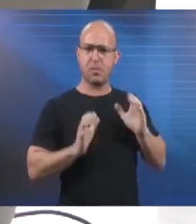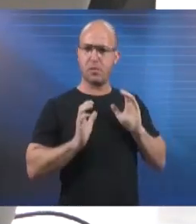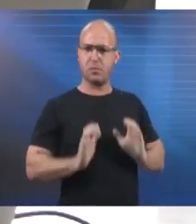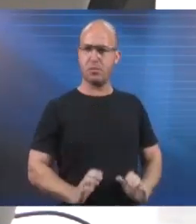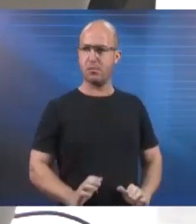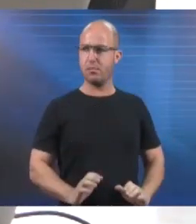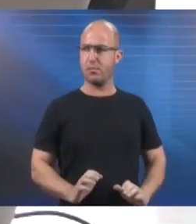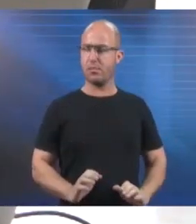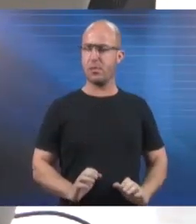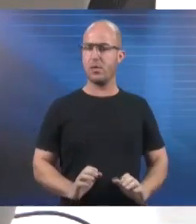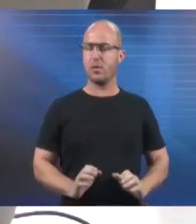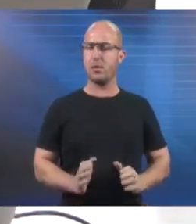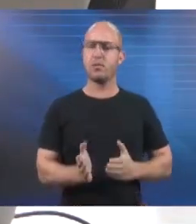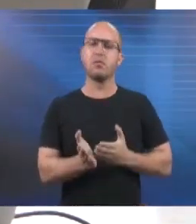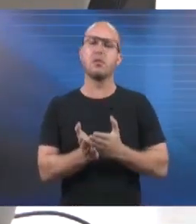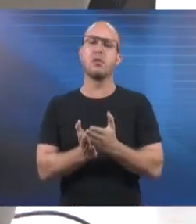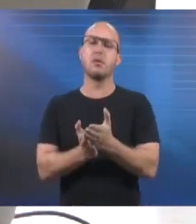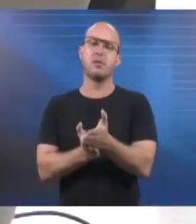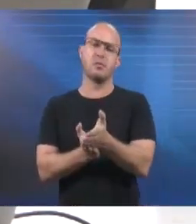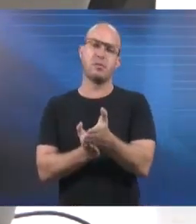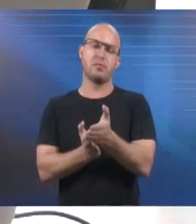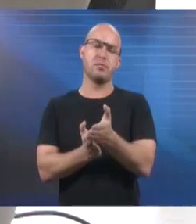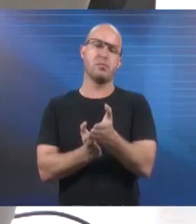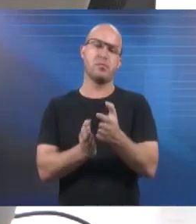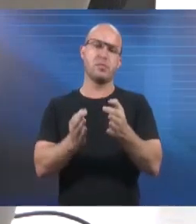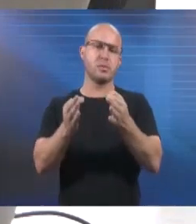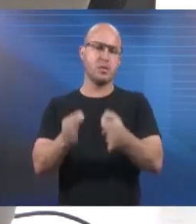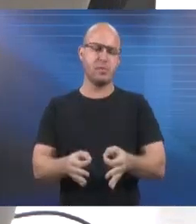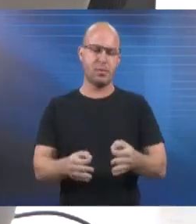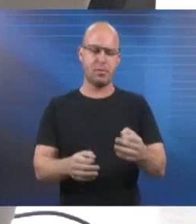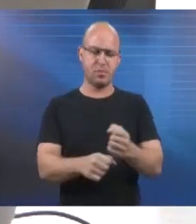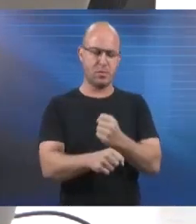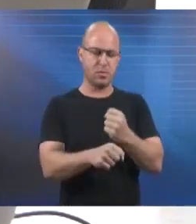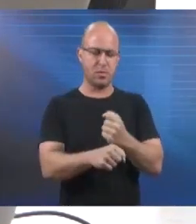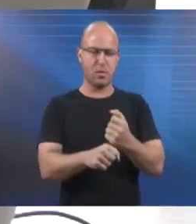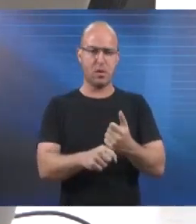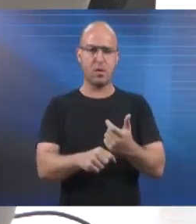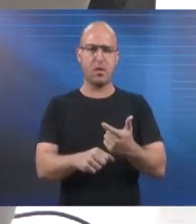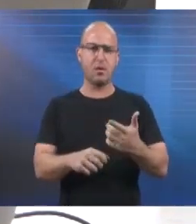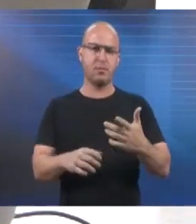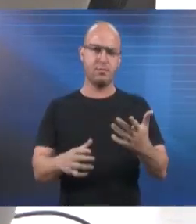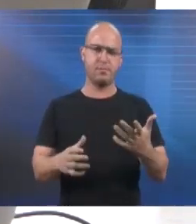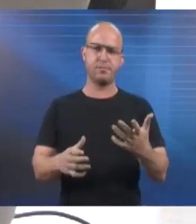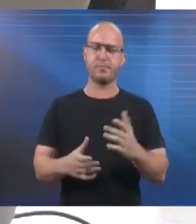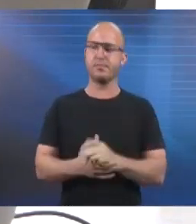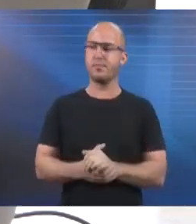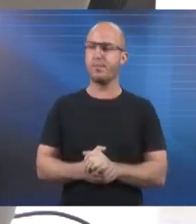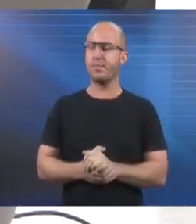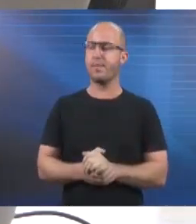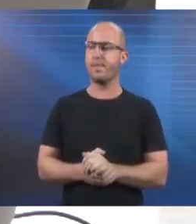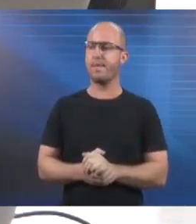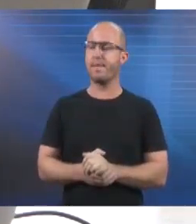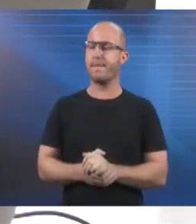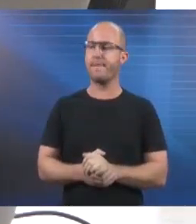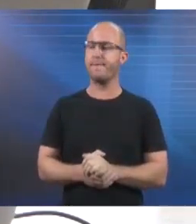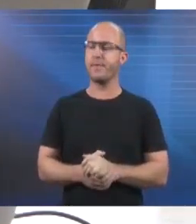caminho para construir uma obra O que a gente assistiu ontem aqui foi um absurdo se fosse